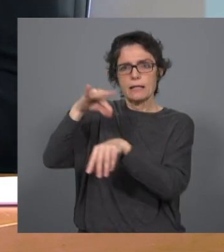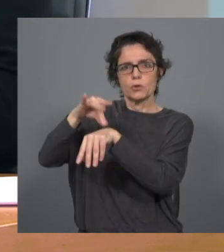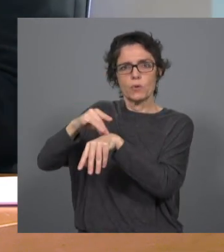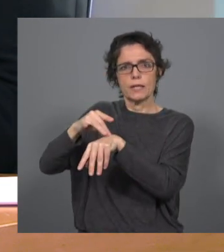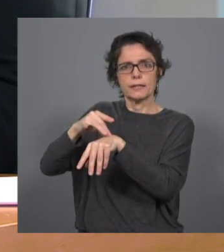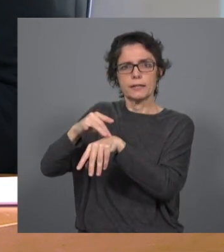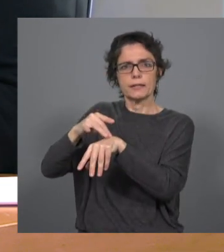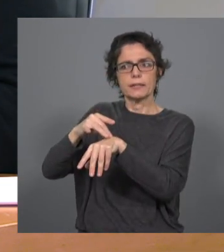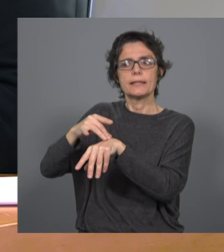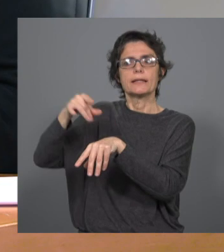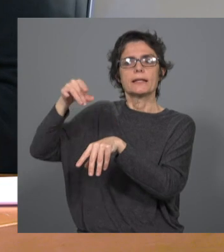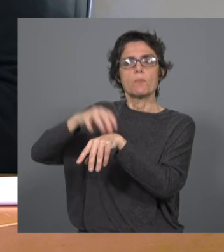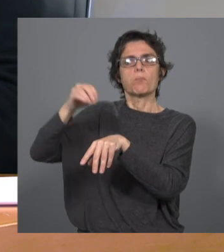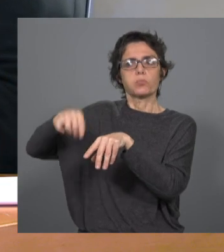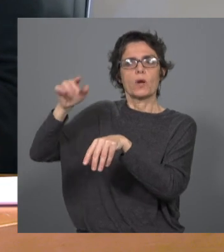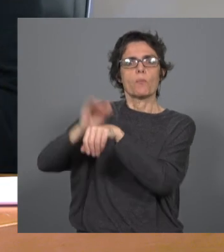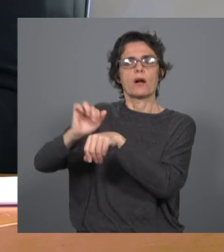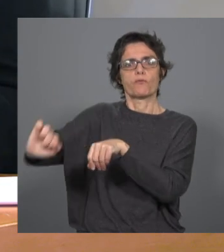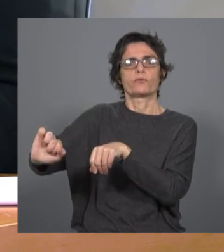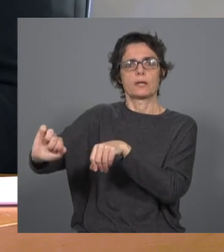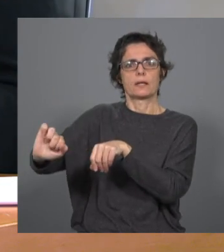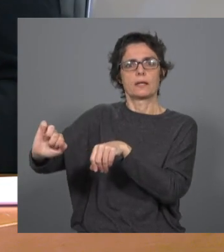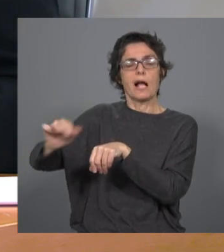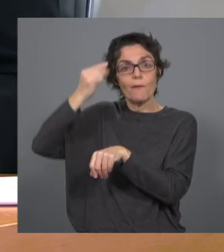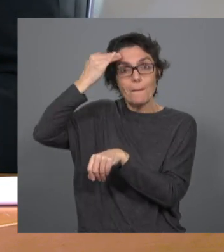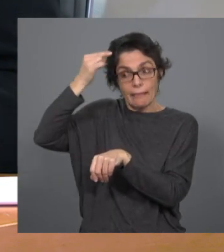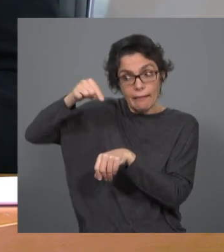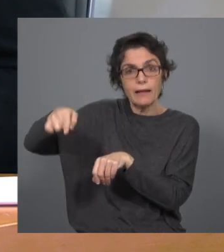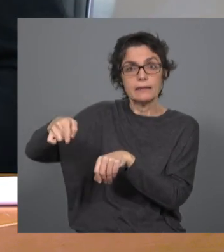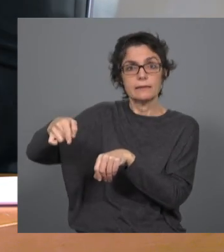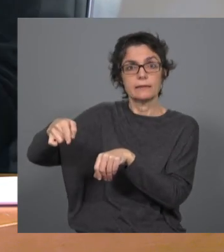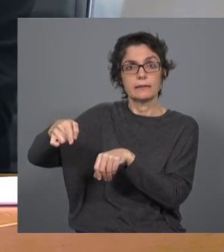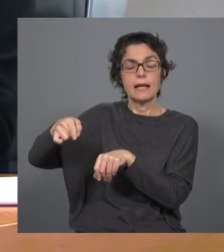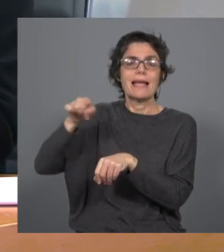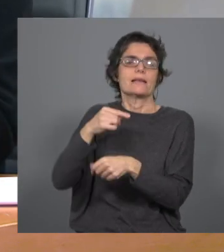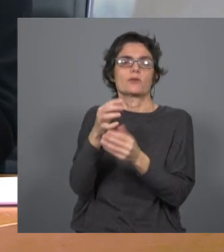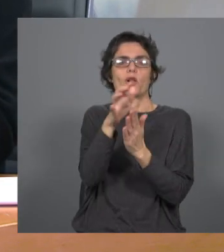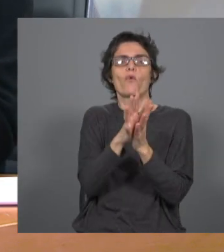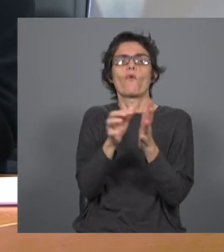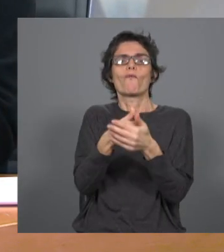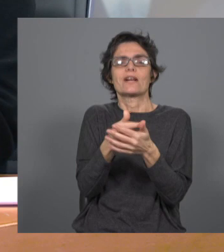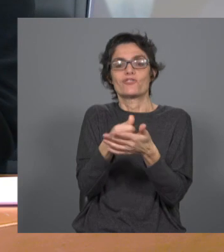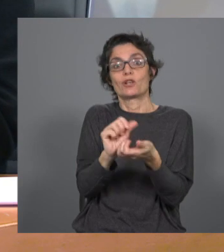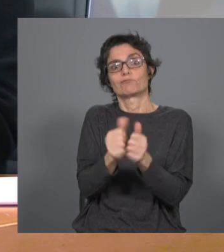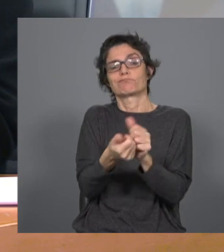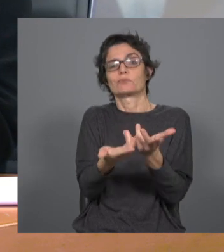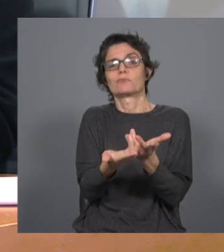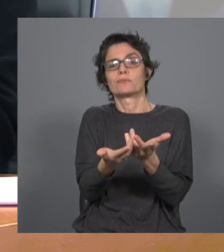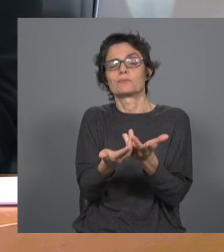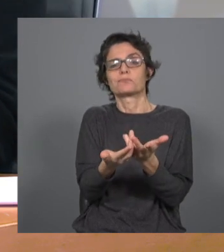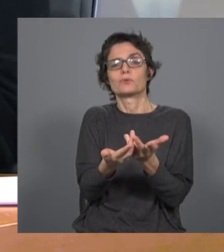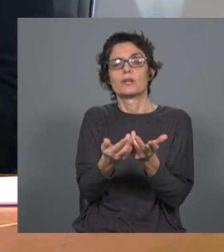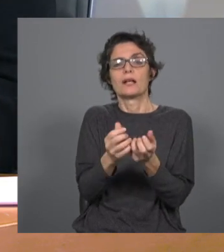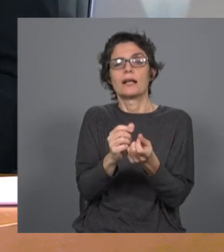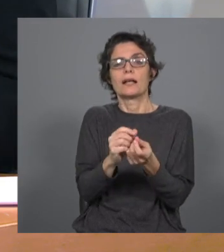realmente isso contrasta com esta postura do Evangelho, sendo que os cuidados são necessários, não é? E,